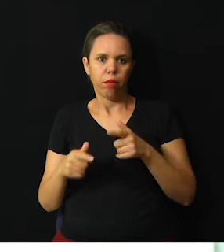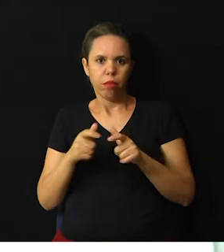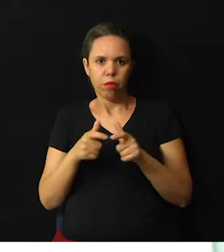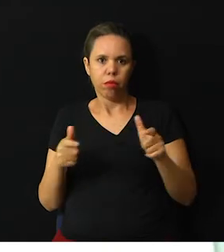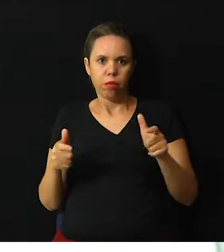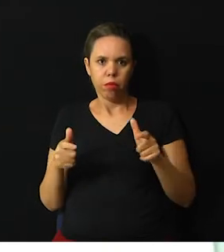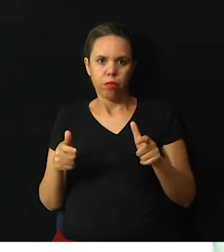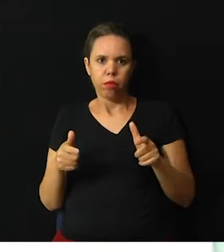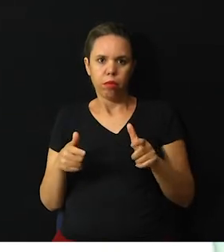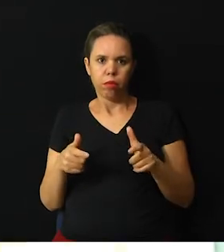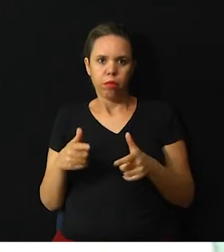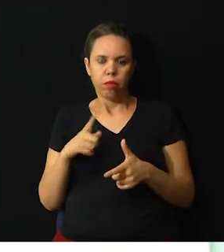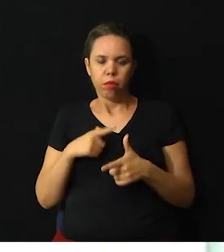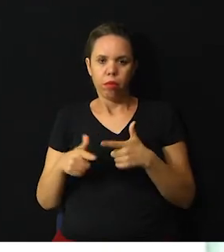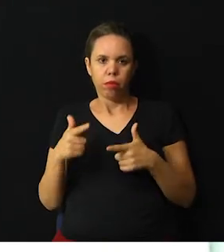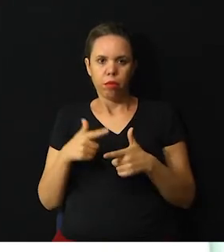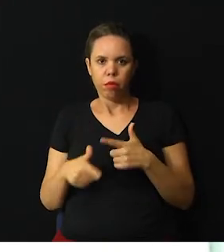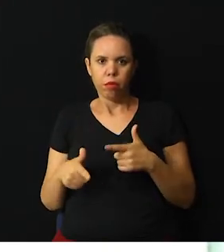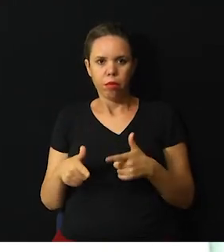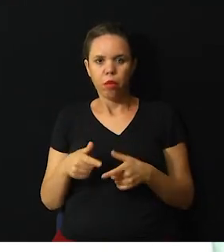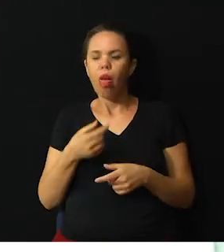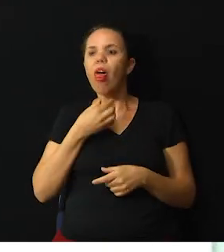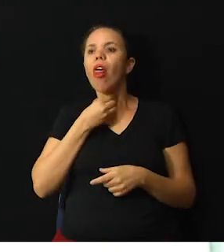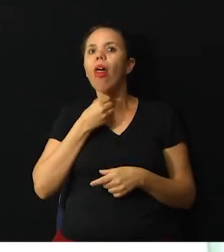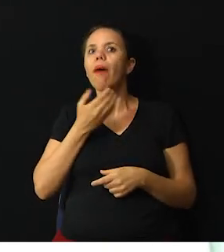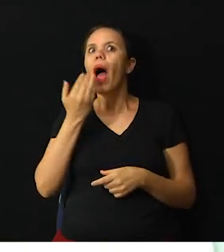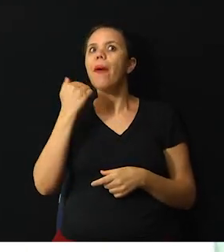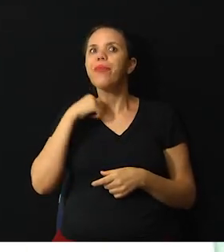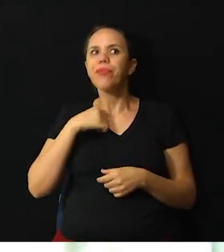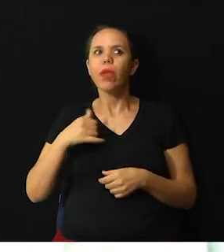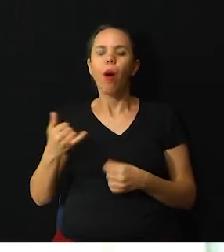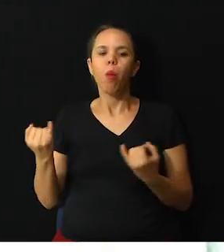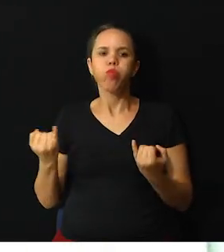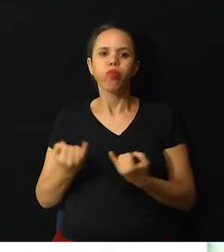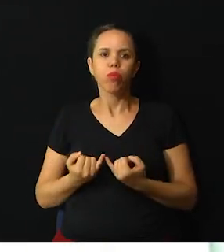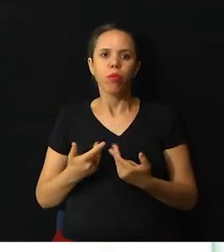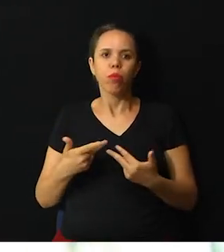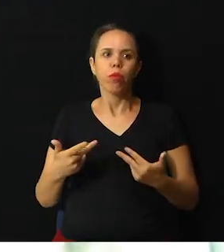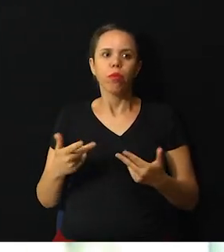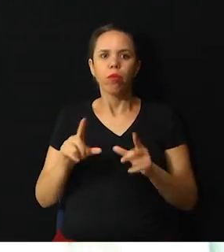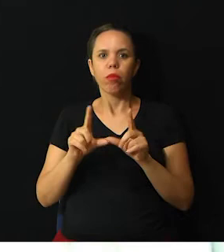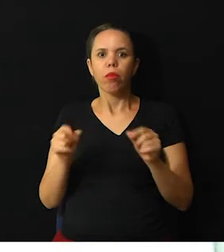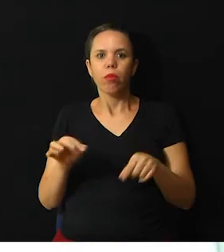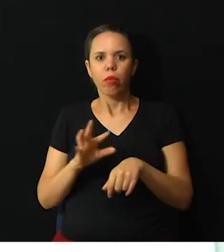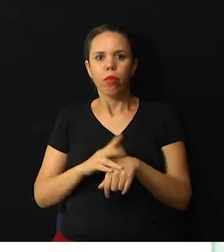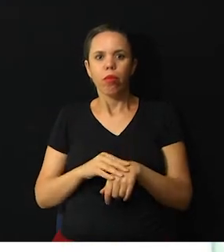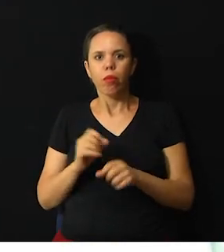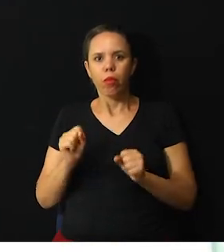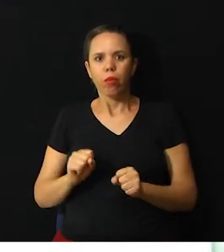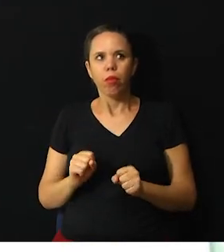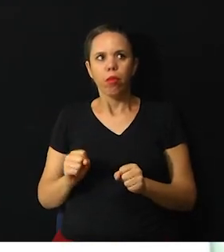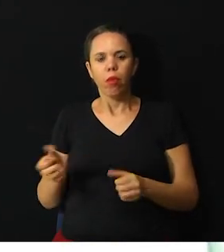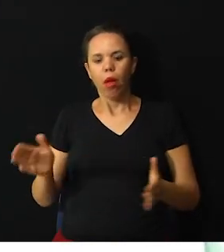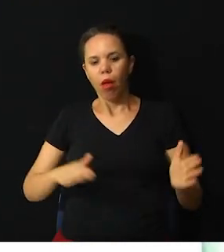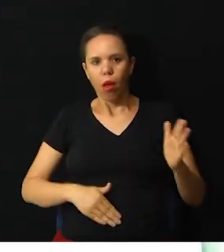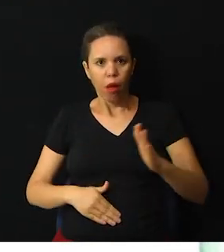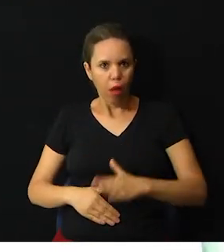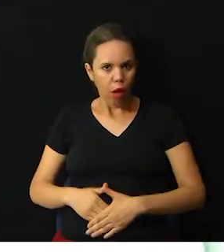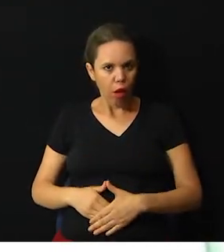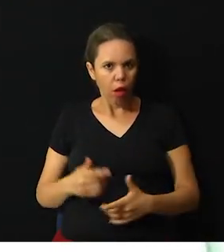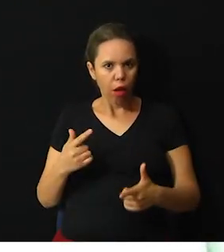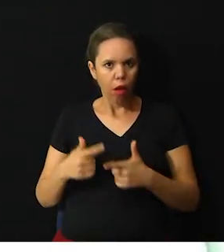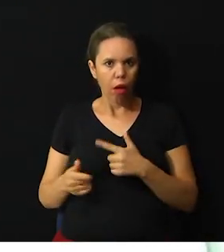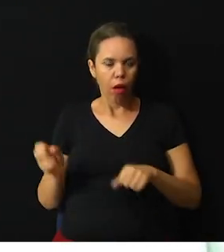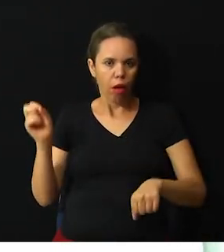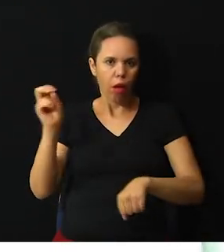mais avançados começa a ter problemas de engasgo, deglutição, vai ter perda de peso, risco de pneumonia, pode ser que precise usar fralda, com fralda